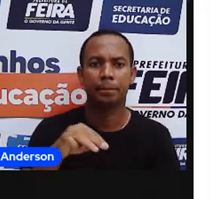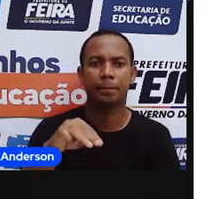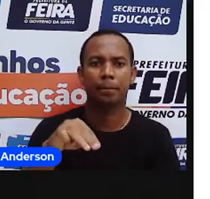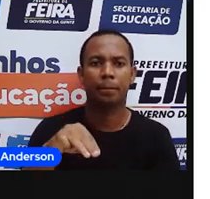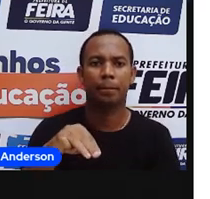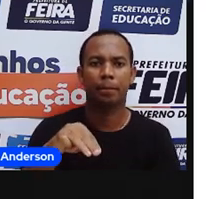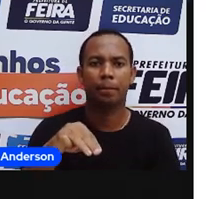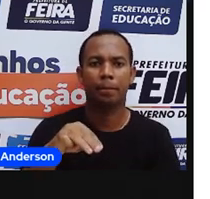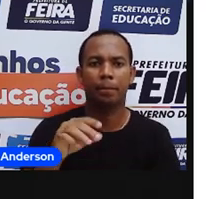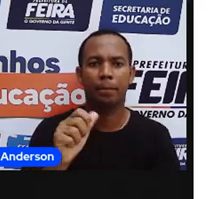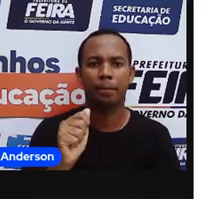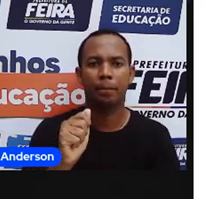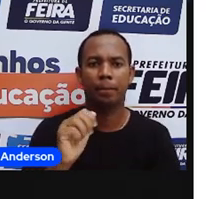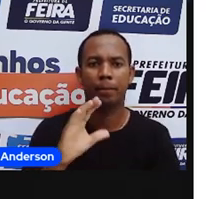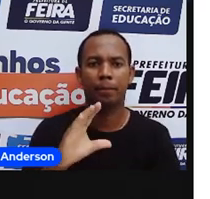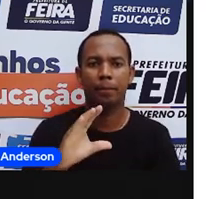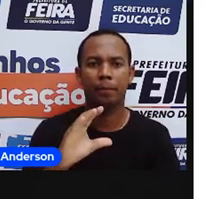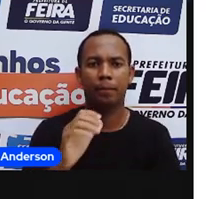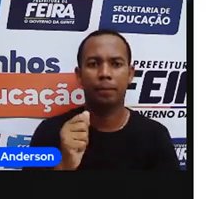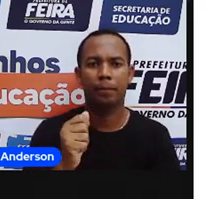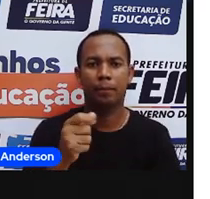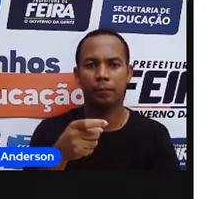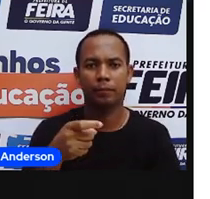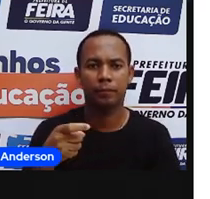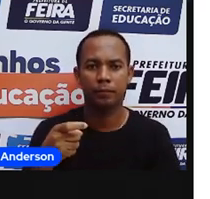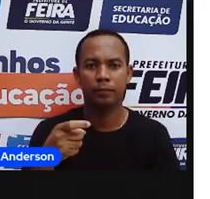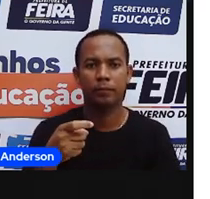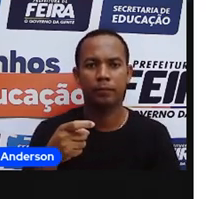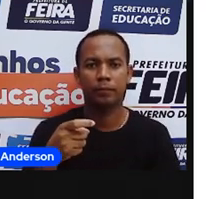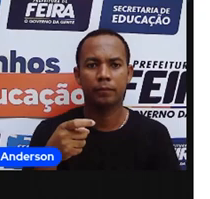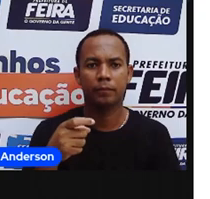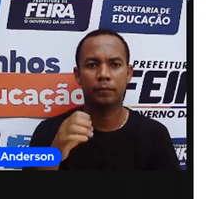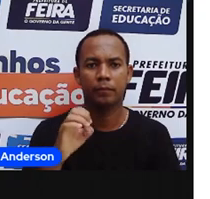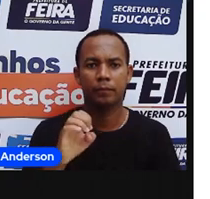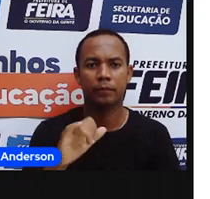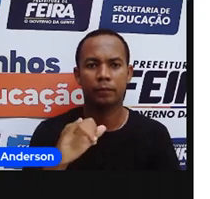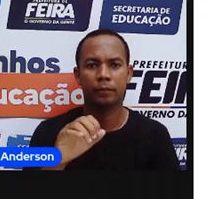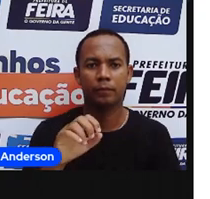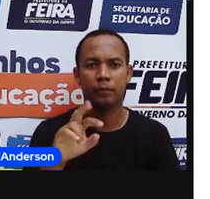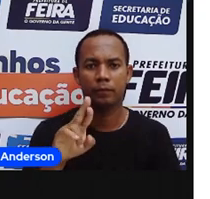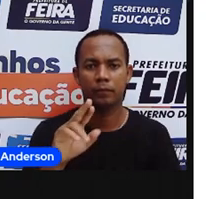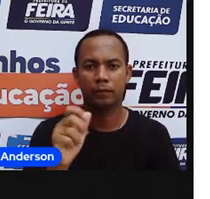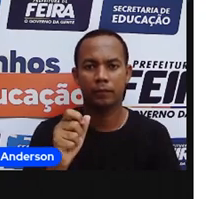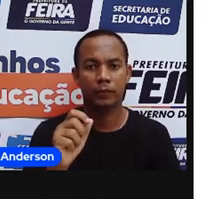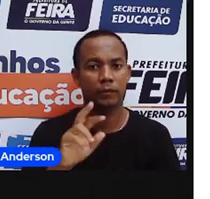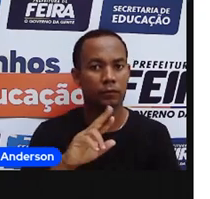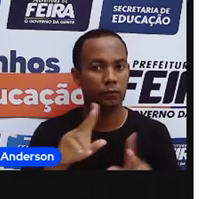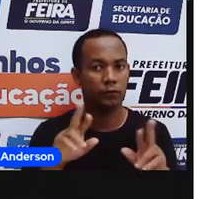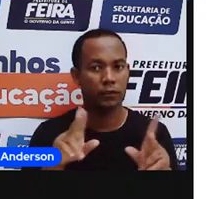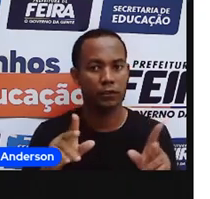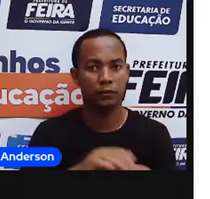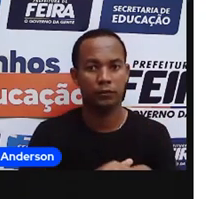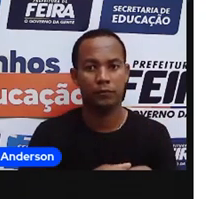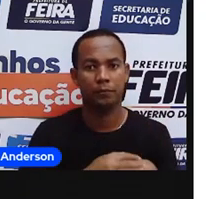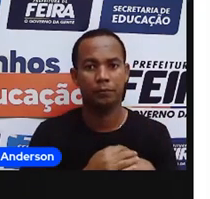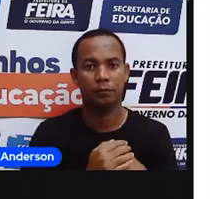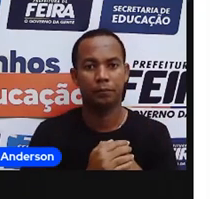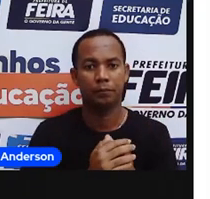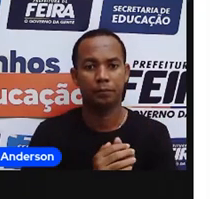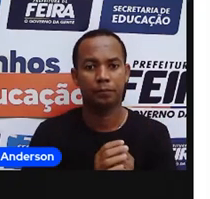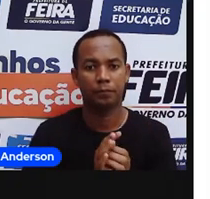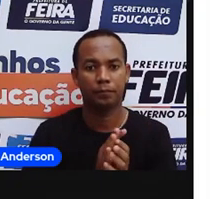distinção, fazem a venda ou a comercialização dessas duas raízes.